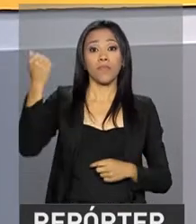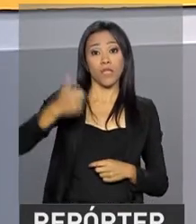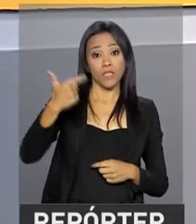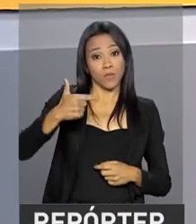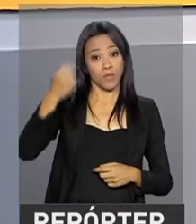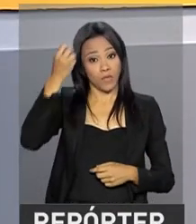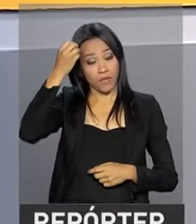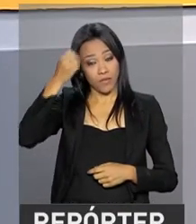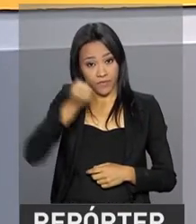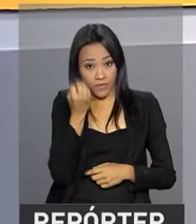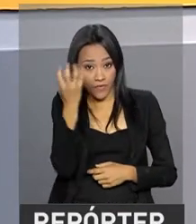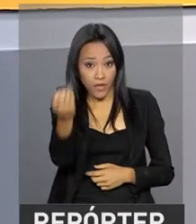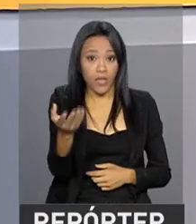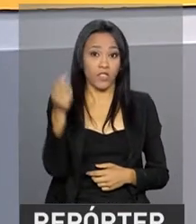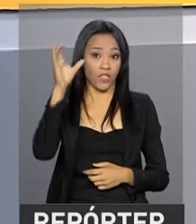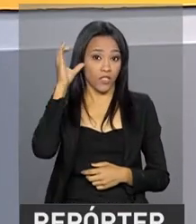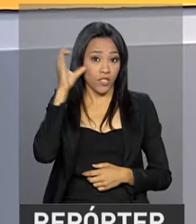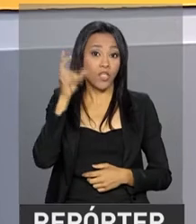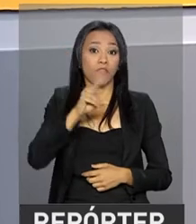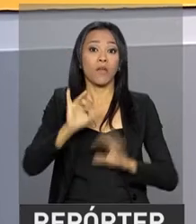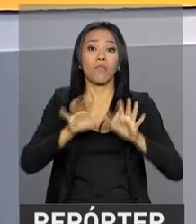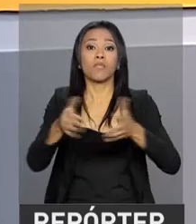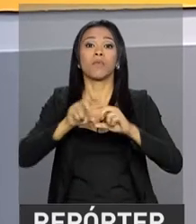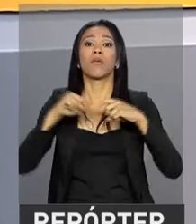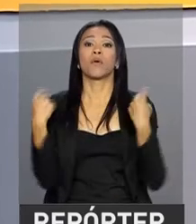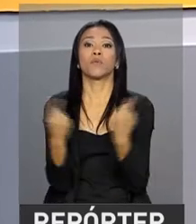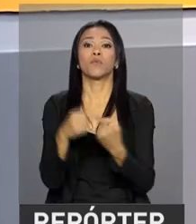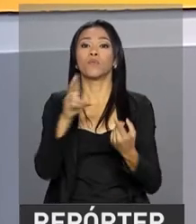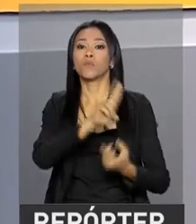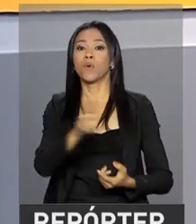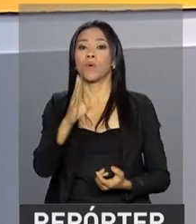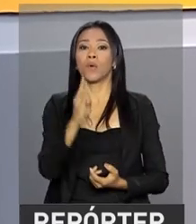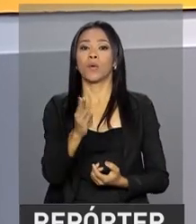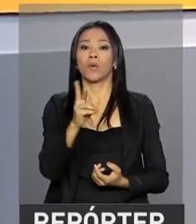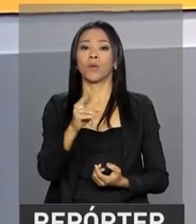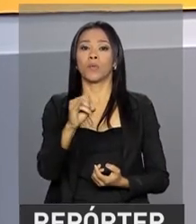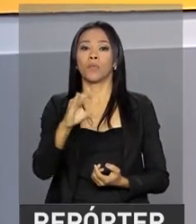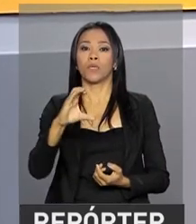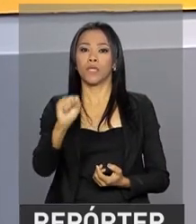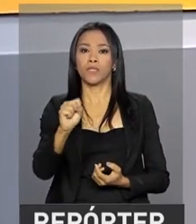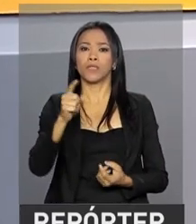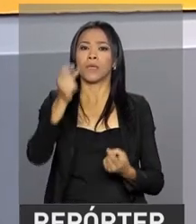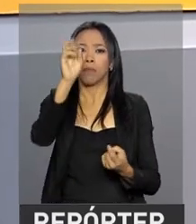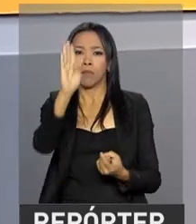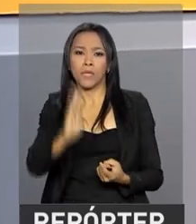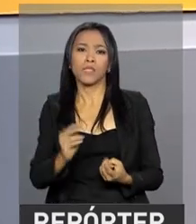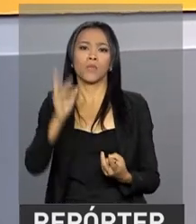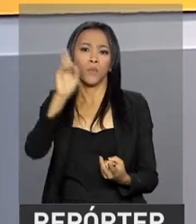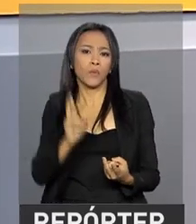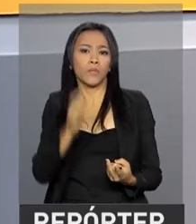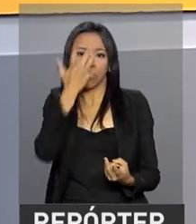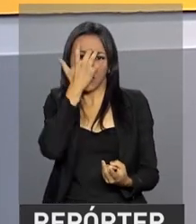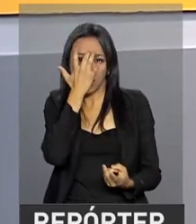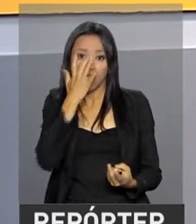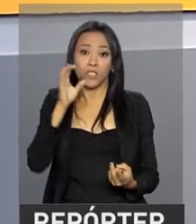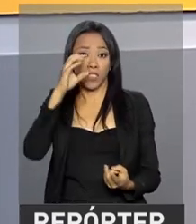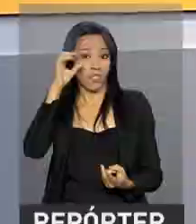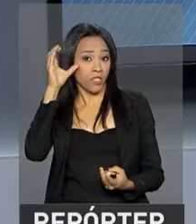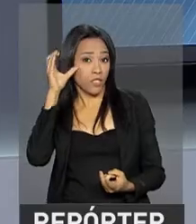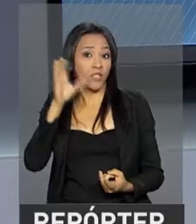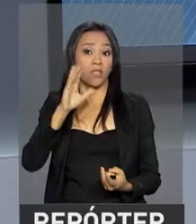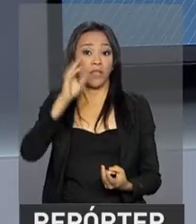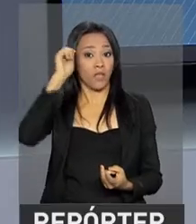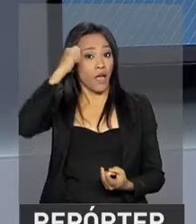o presidente vai participar da cúpula do brics grupo formado por brasil rússia índia china e áfrica do sul